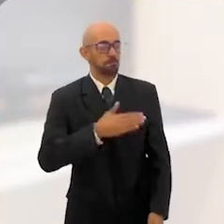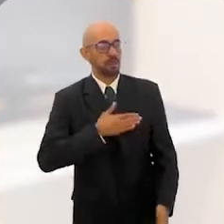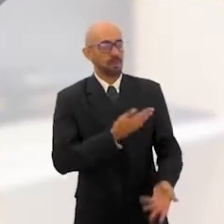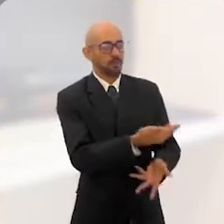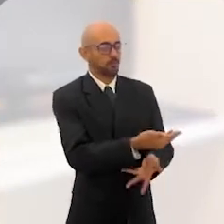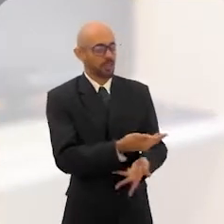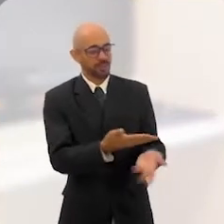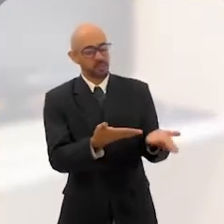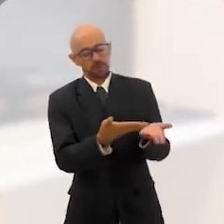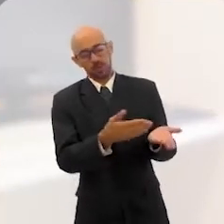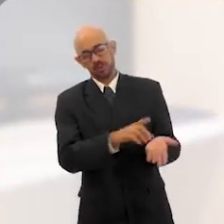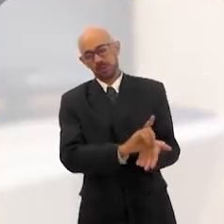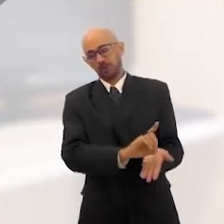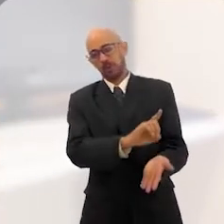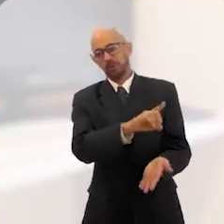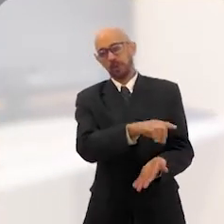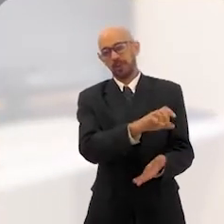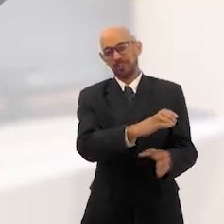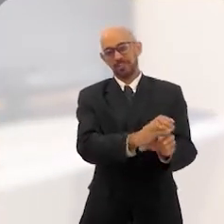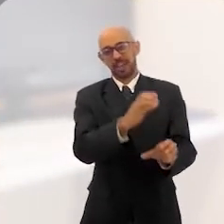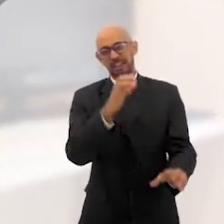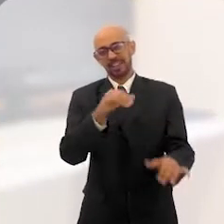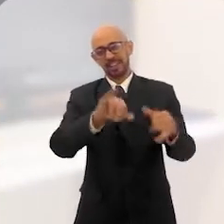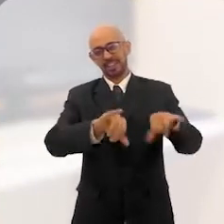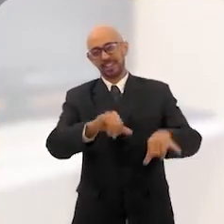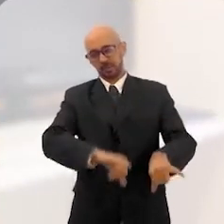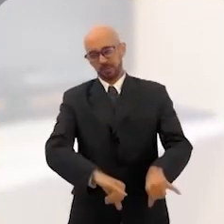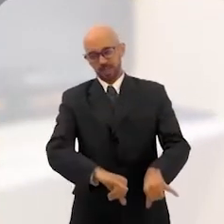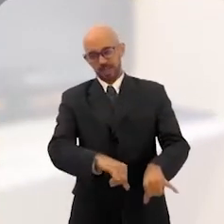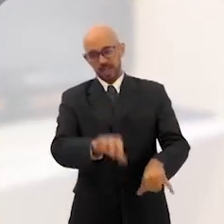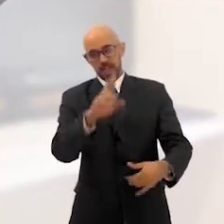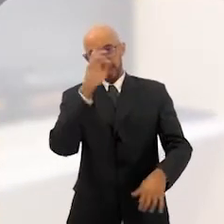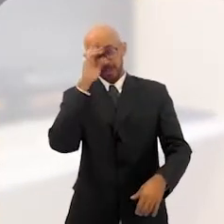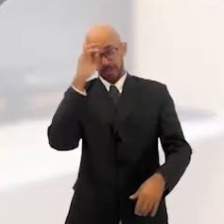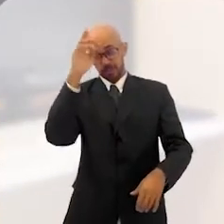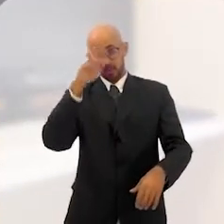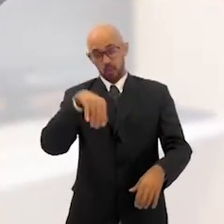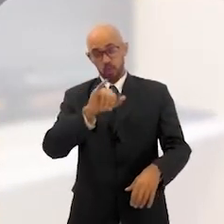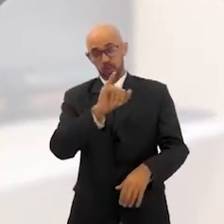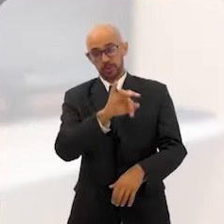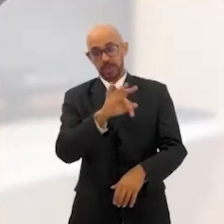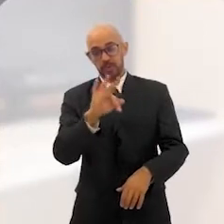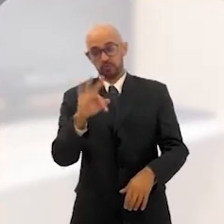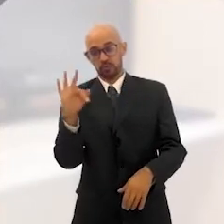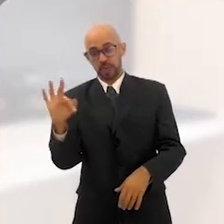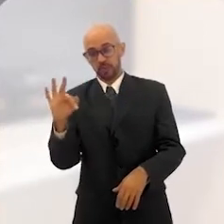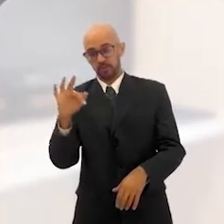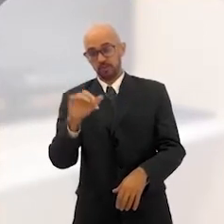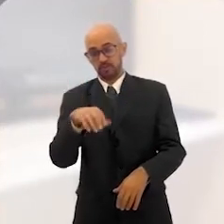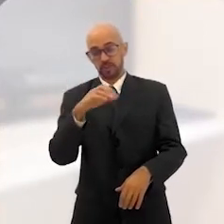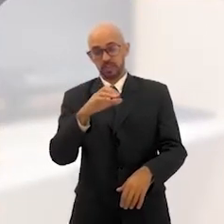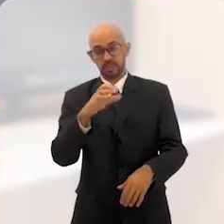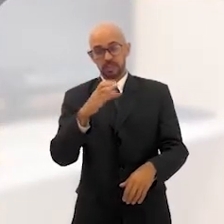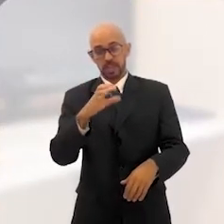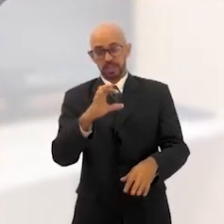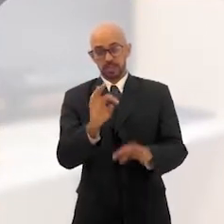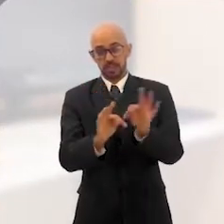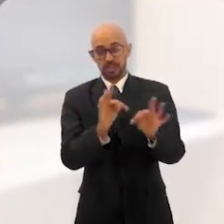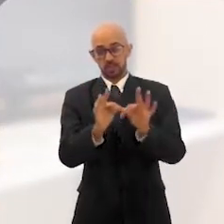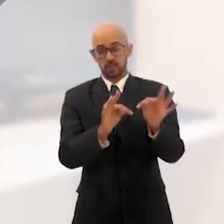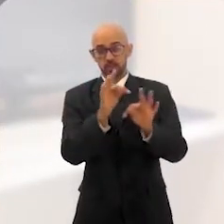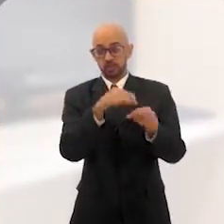Meu convidado de hoje é o doutor em Engenharia Química, reitor do Instituto Federal de Educação, Ciência